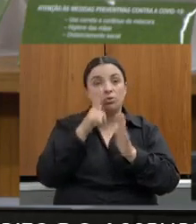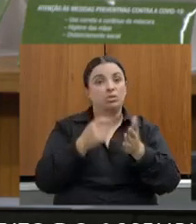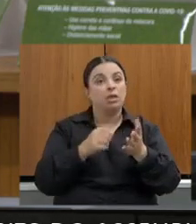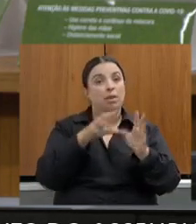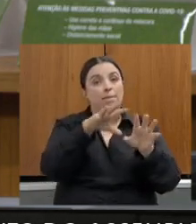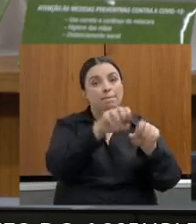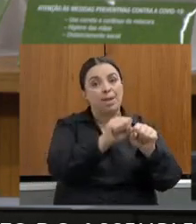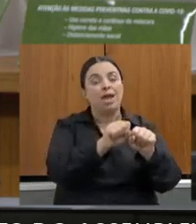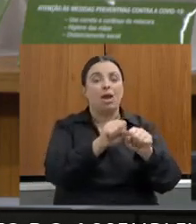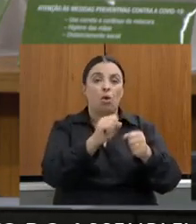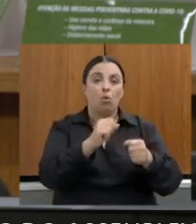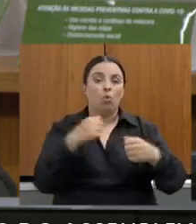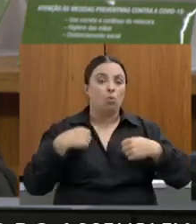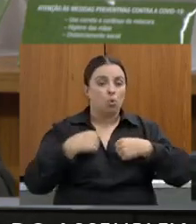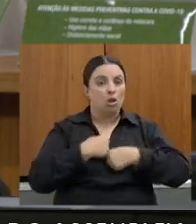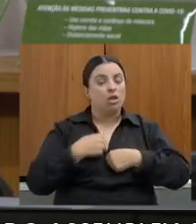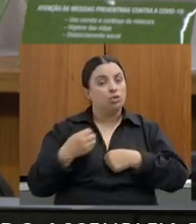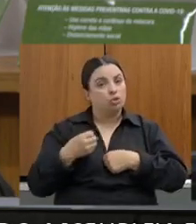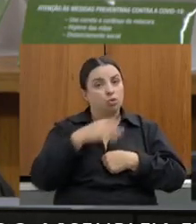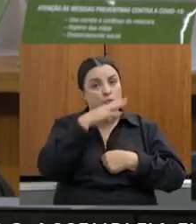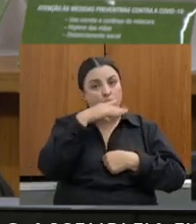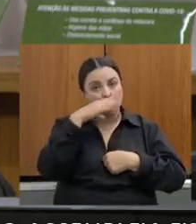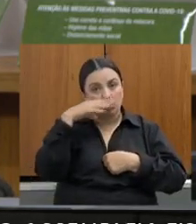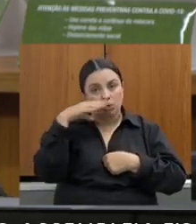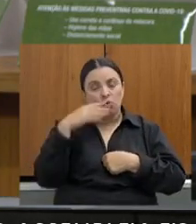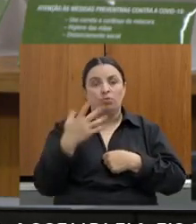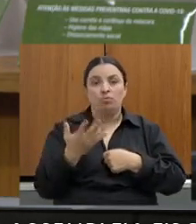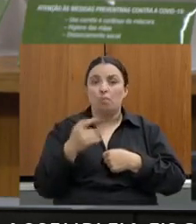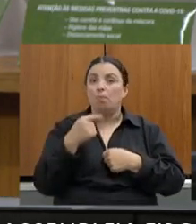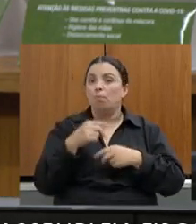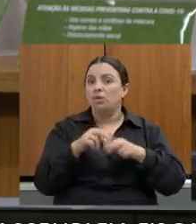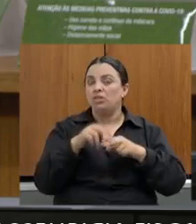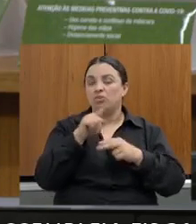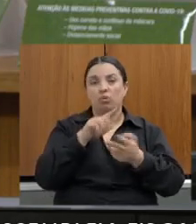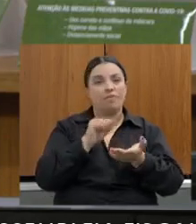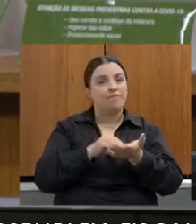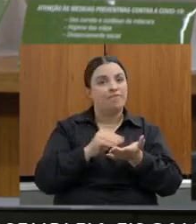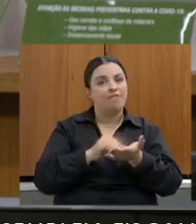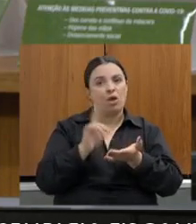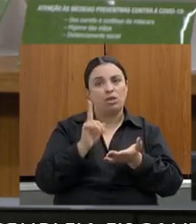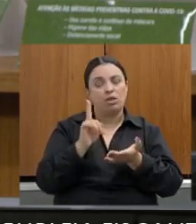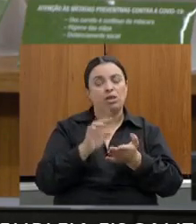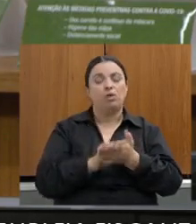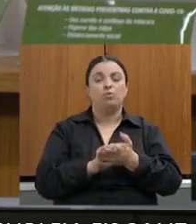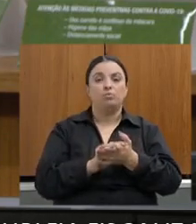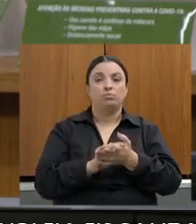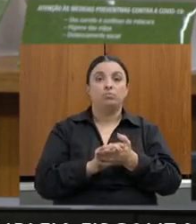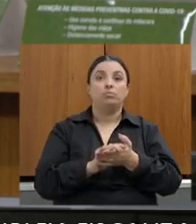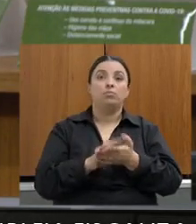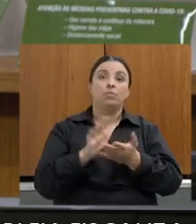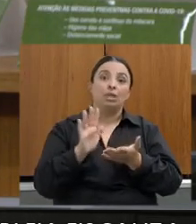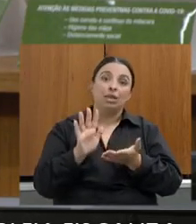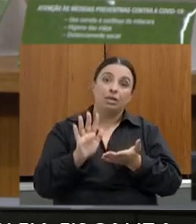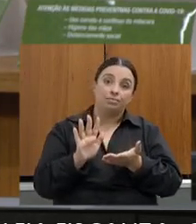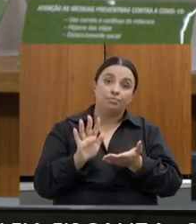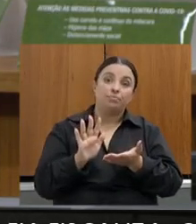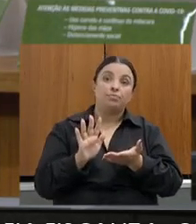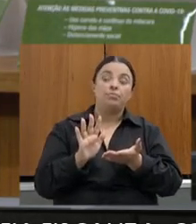colete da Polícia Civil então é o naturalmente que não é todo lugar que